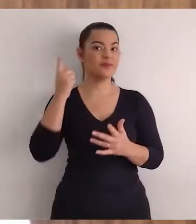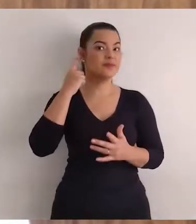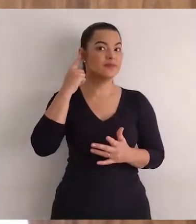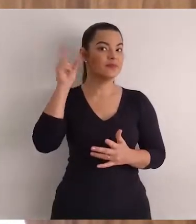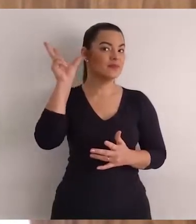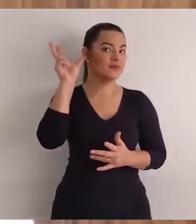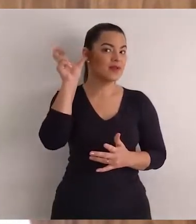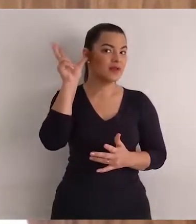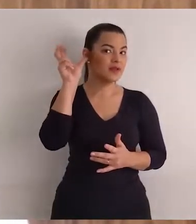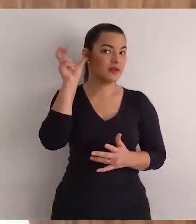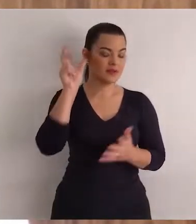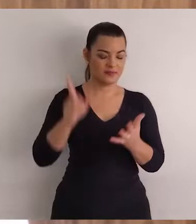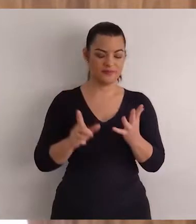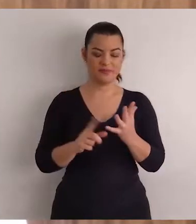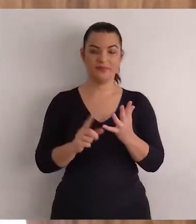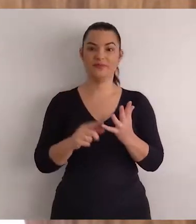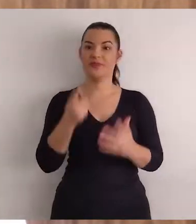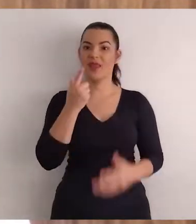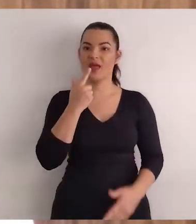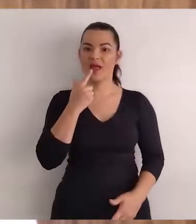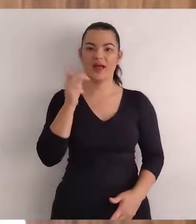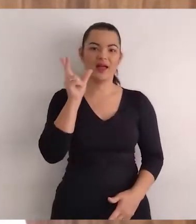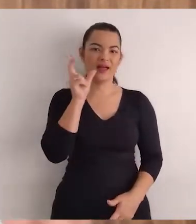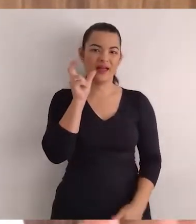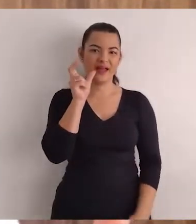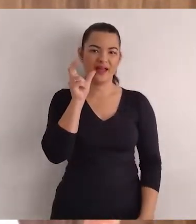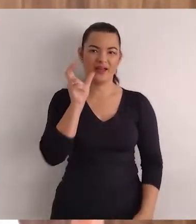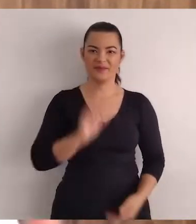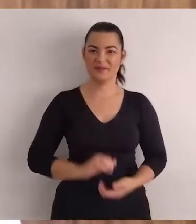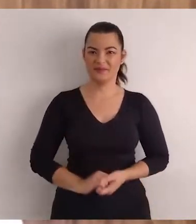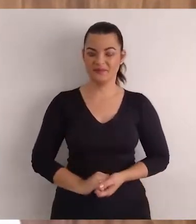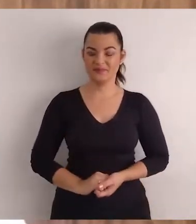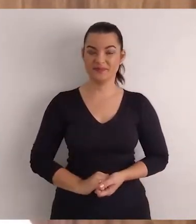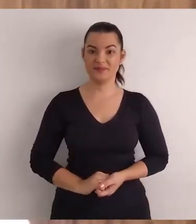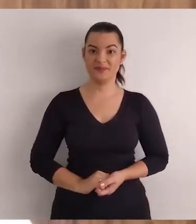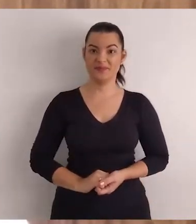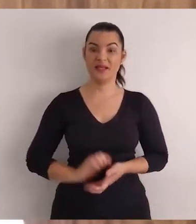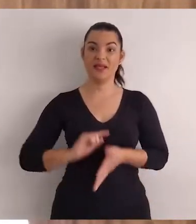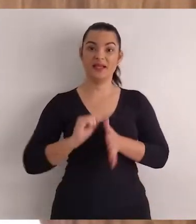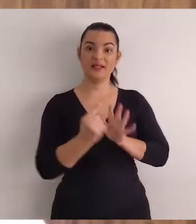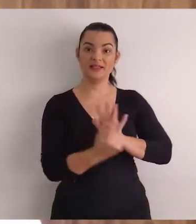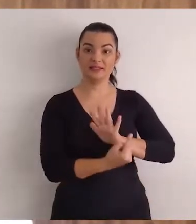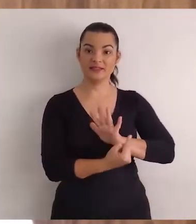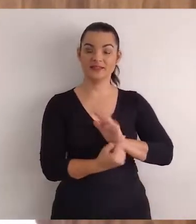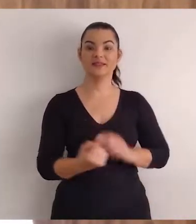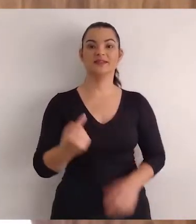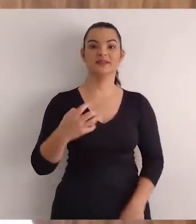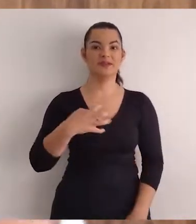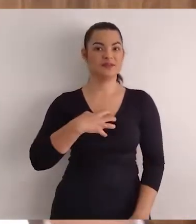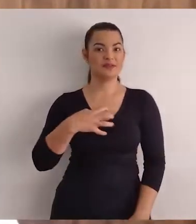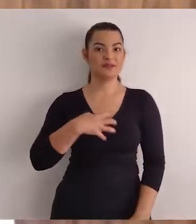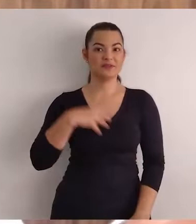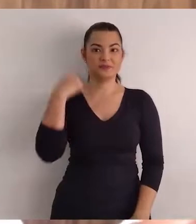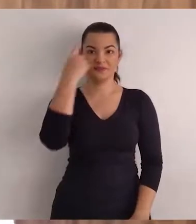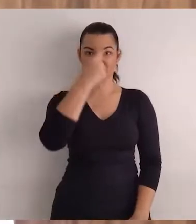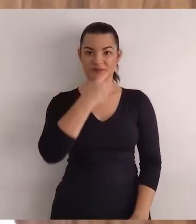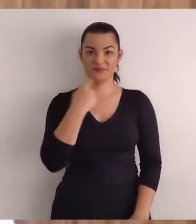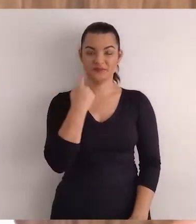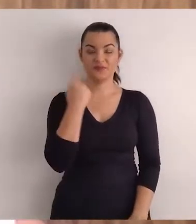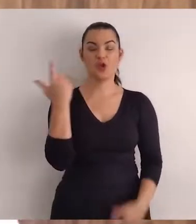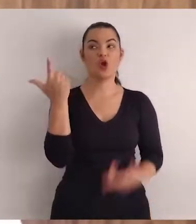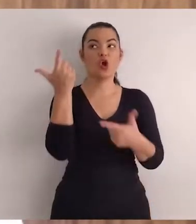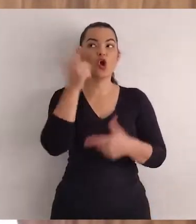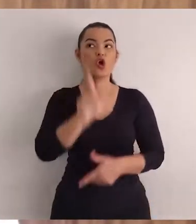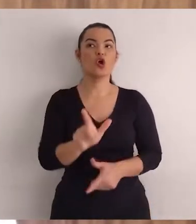audição, paladar. Com esses sentidos, podemos perceber o ambiente que está à nossa